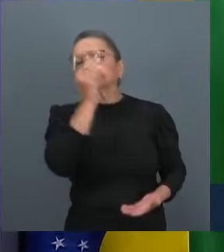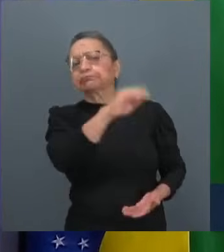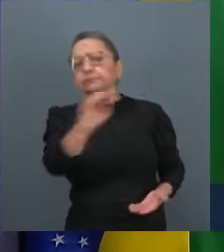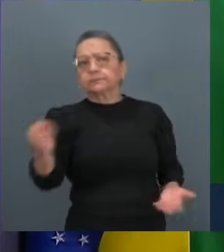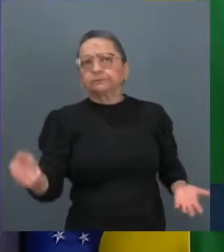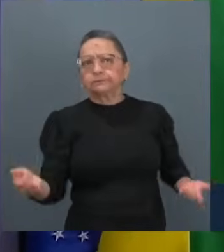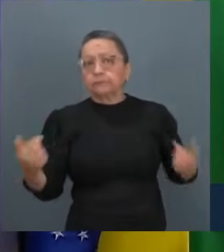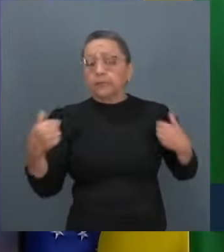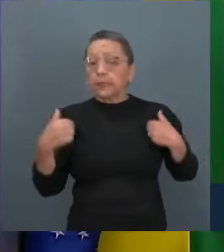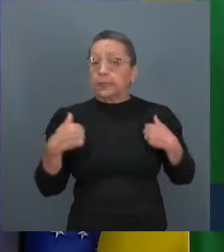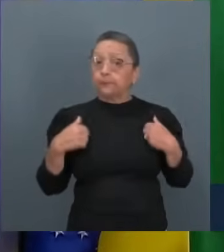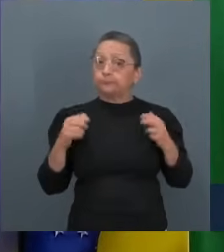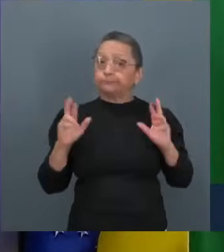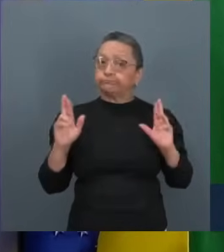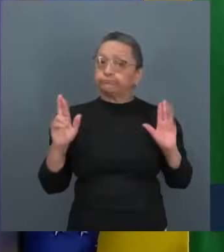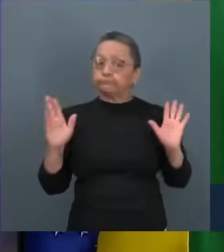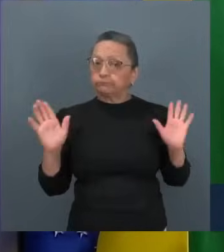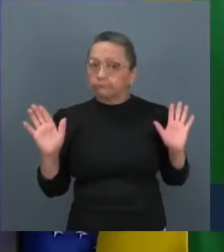Eu não espero, posso estar